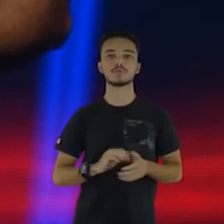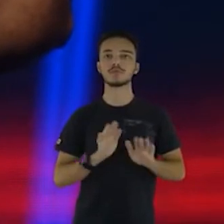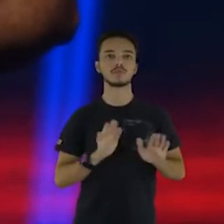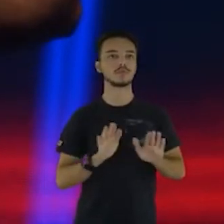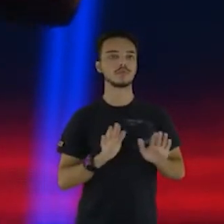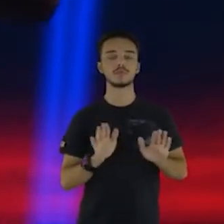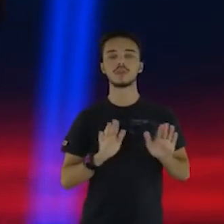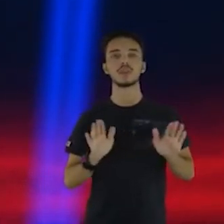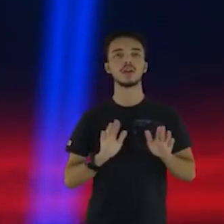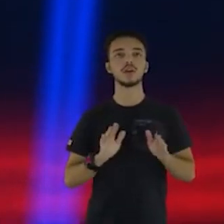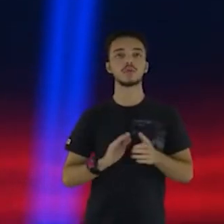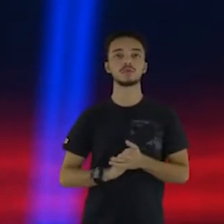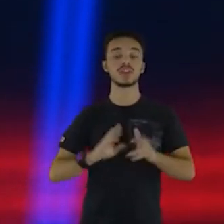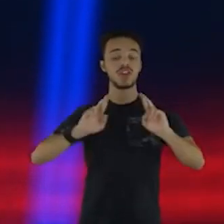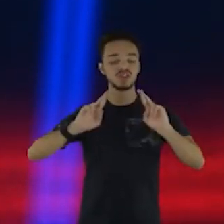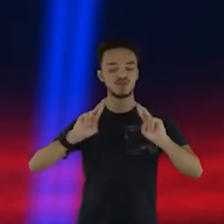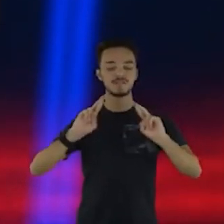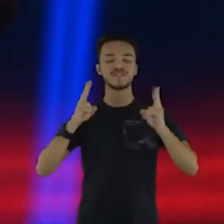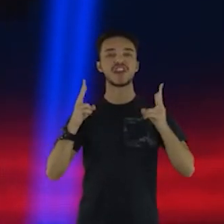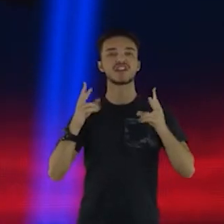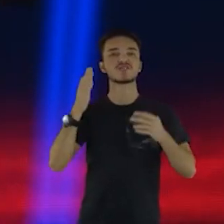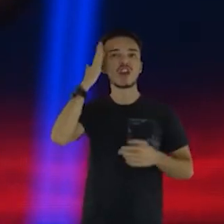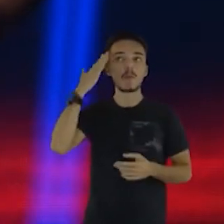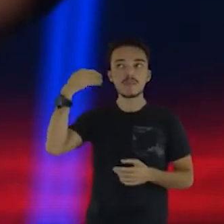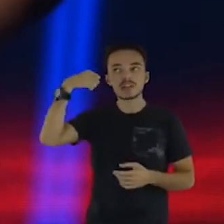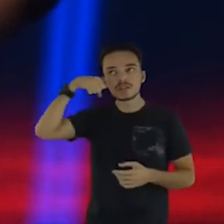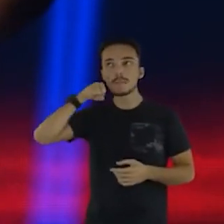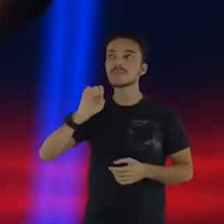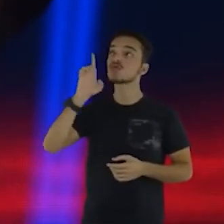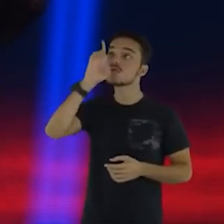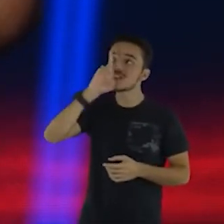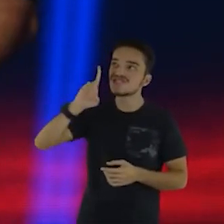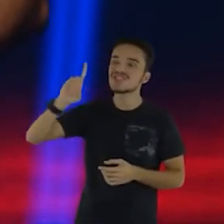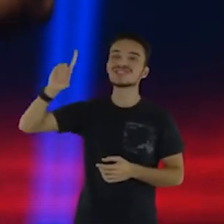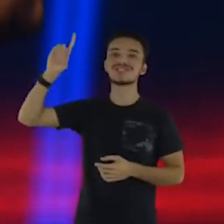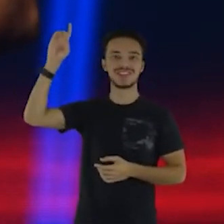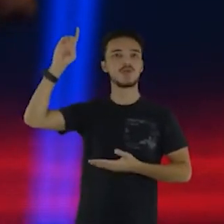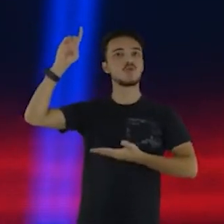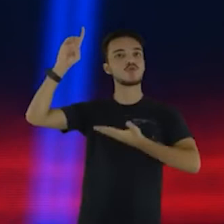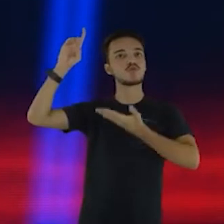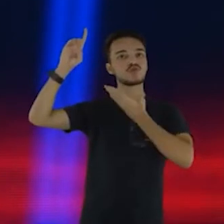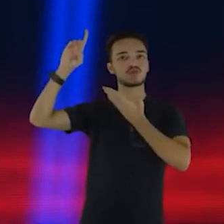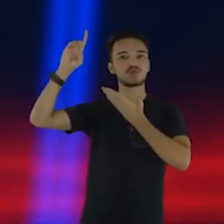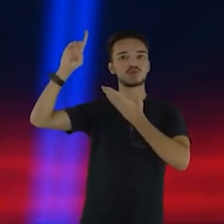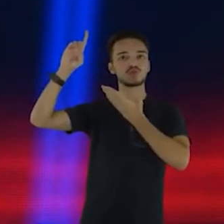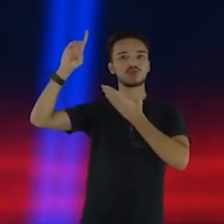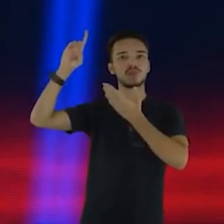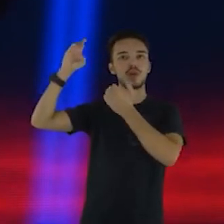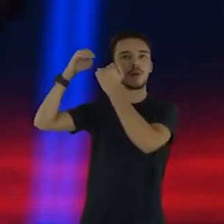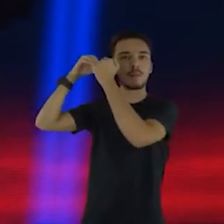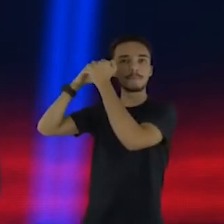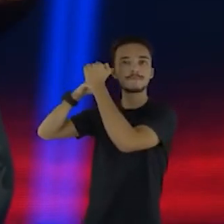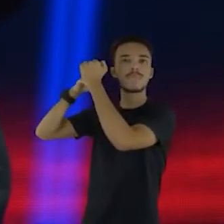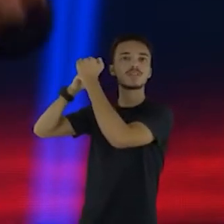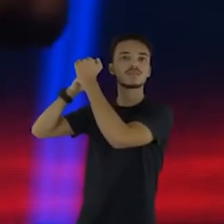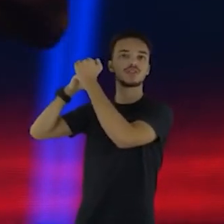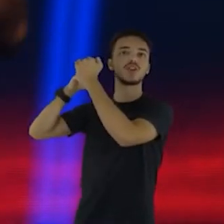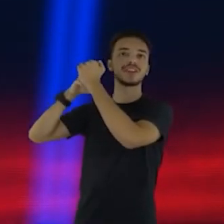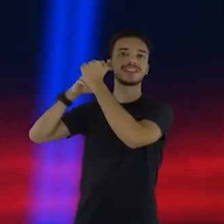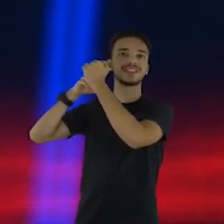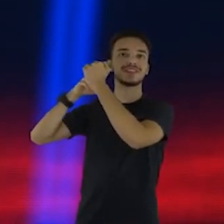nada. Pelo contrário, falamos da sabedoria de Deus, do mistério que estava oculto, o qual